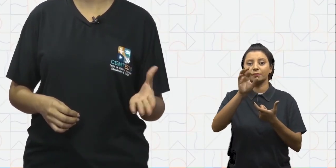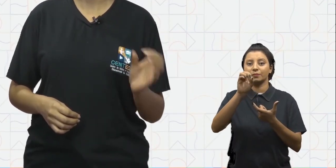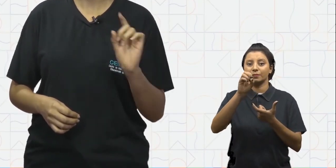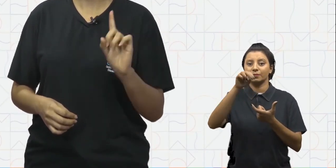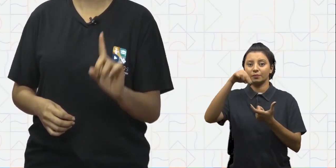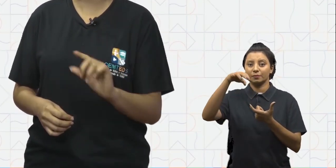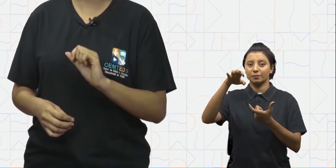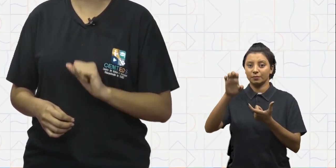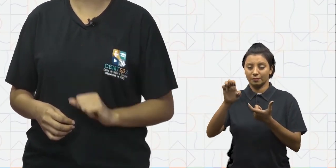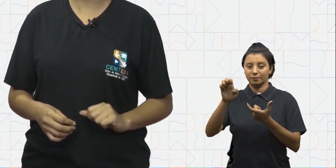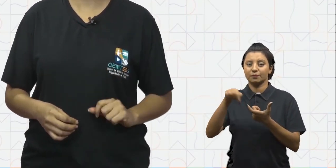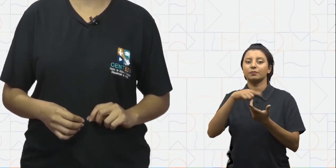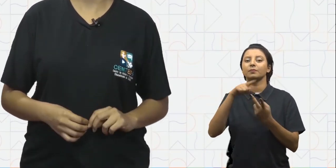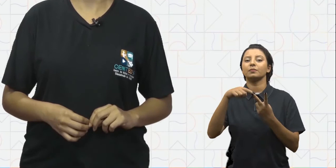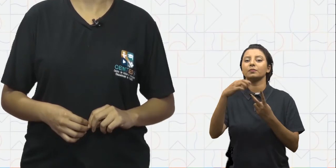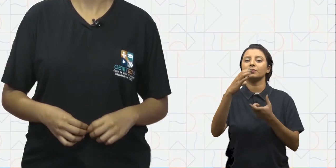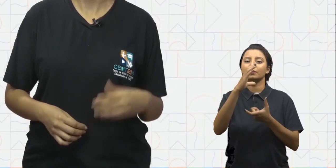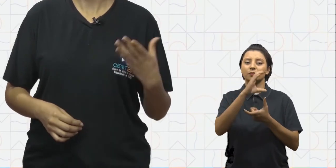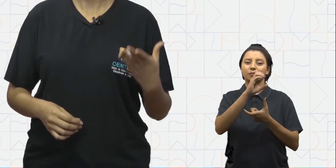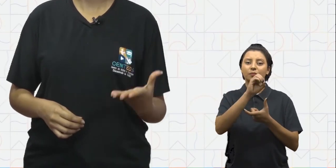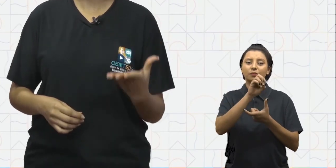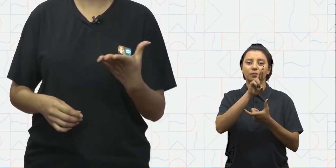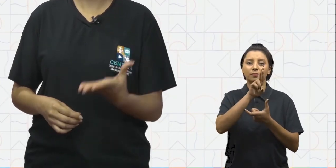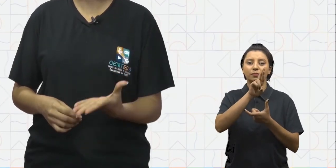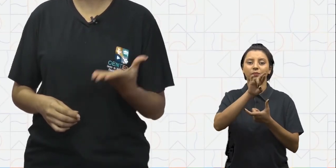Telefone, coruja,